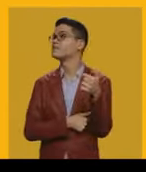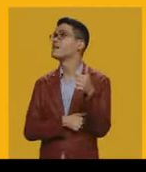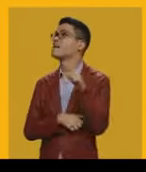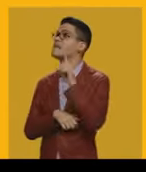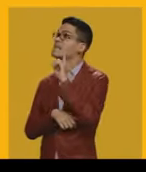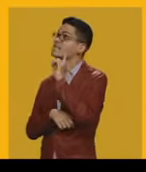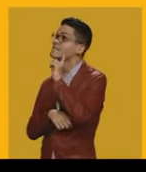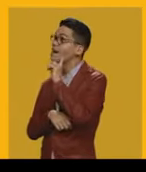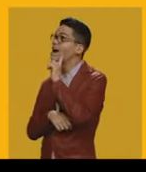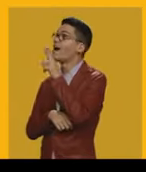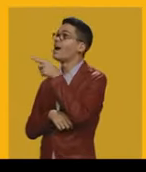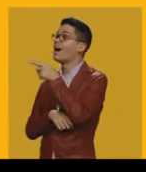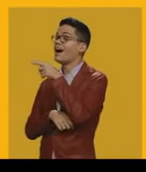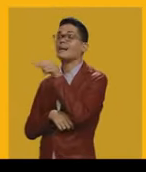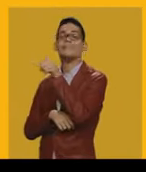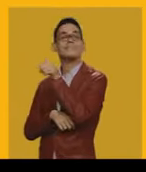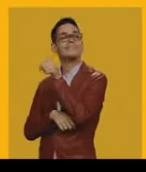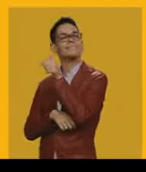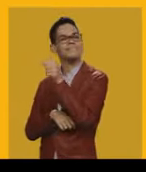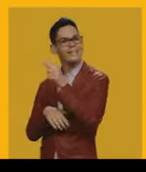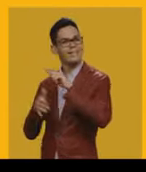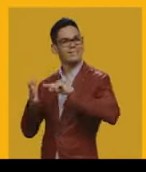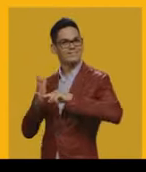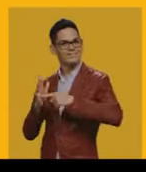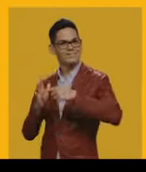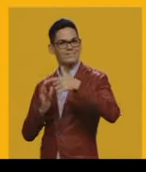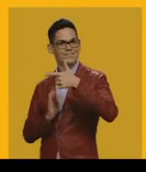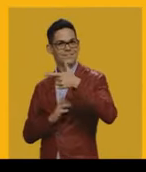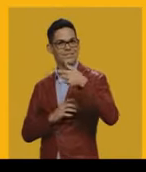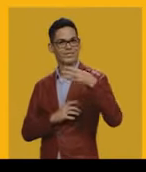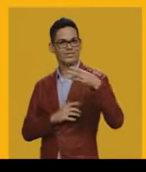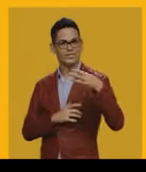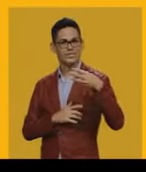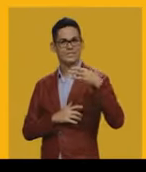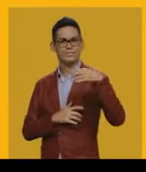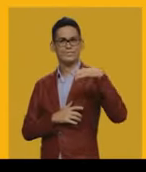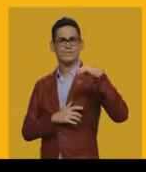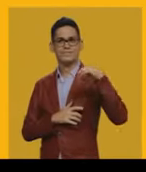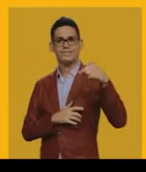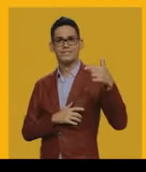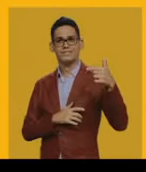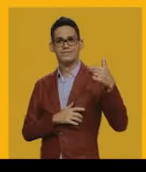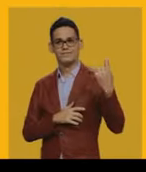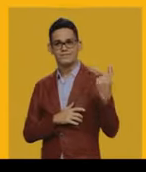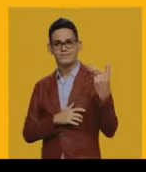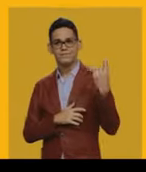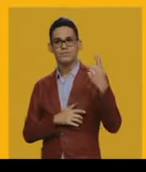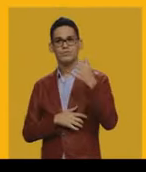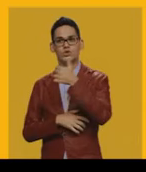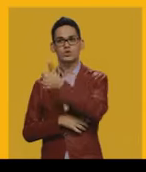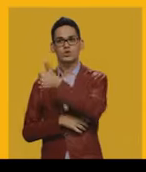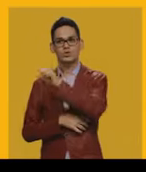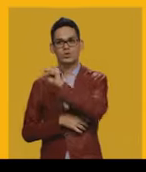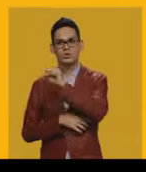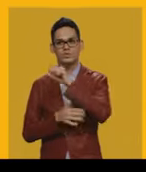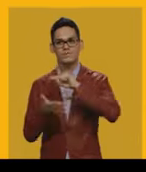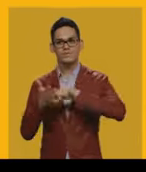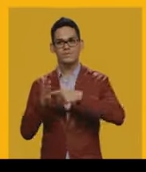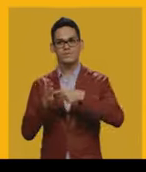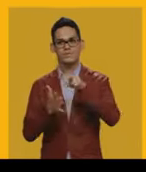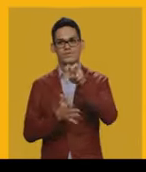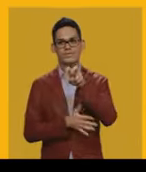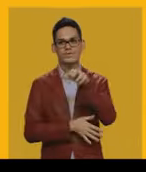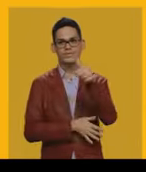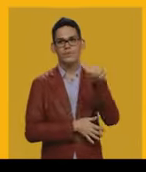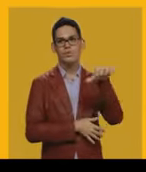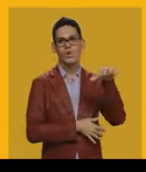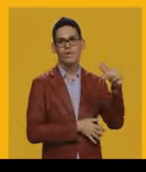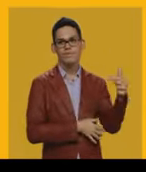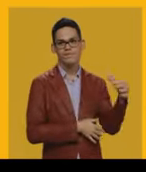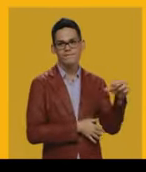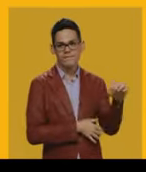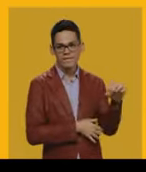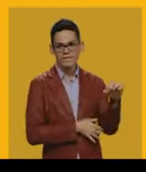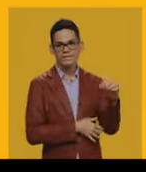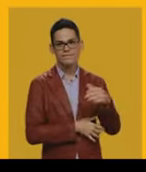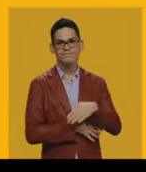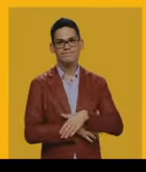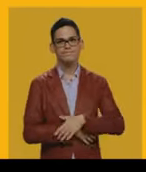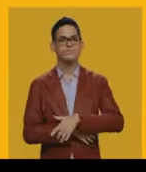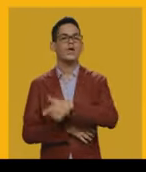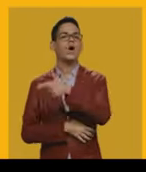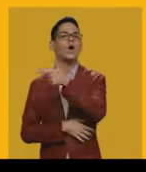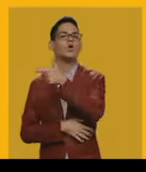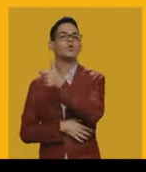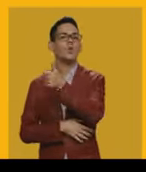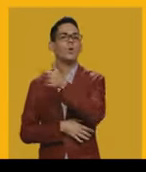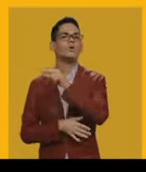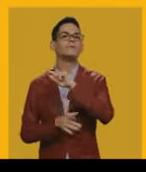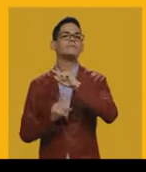23, 391. 18 vezes 5, 90. Embaixo, 12 mais 23 mais 5,